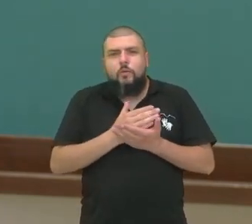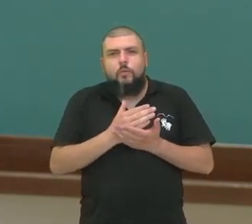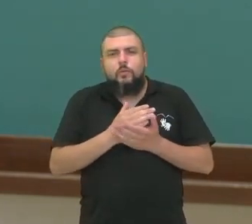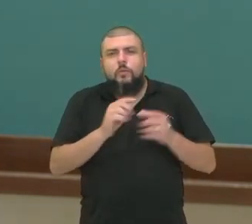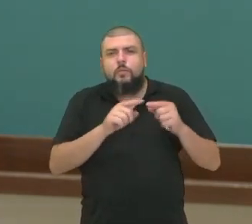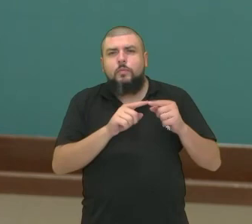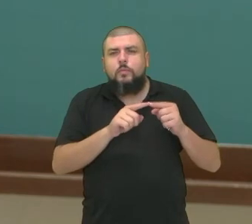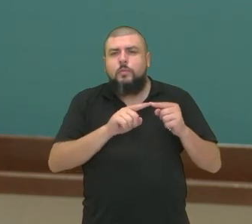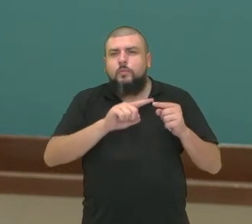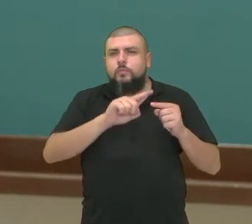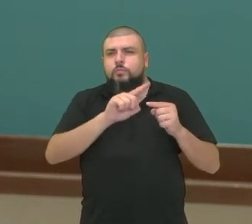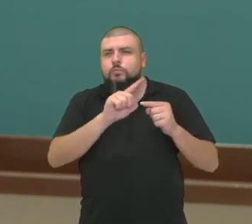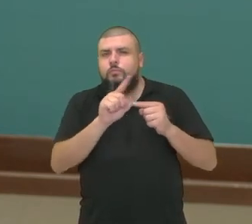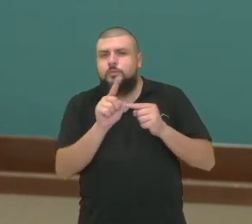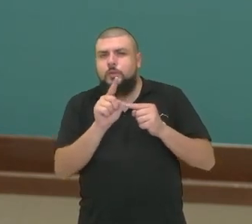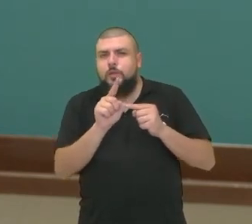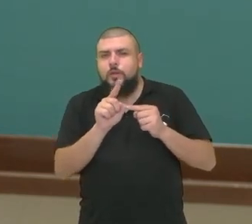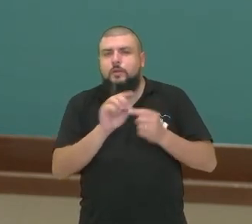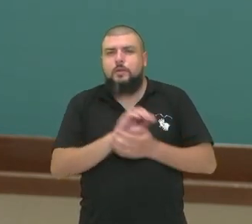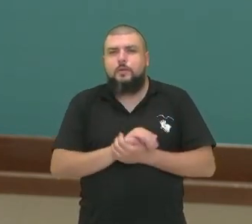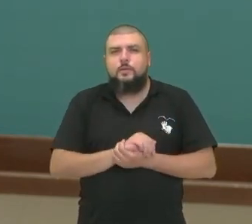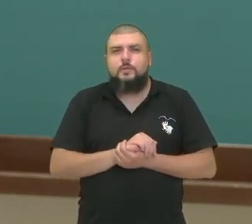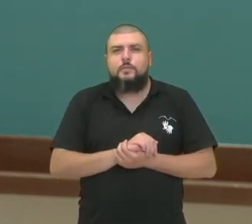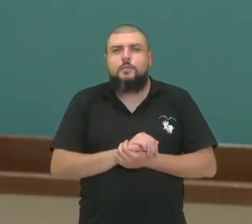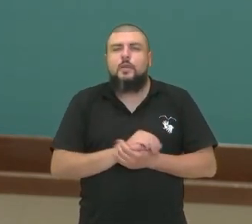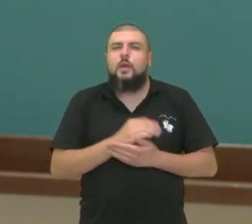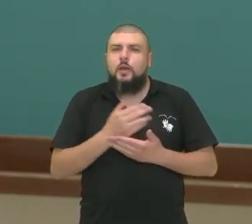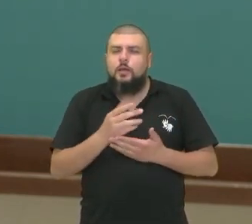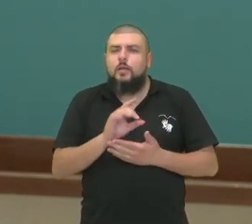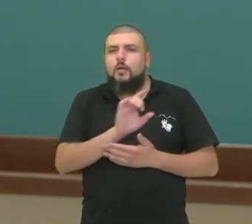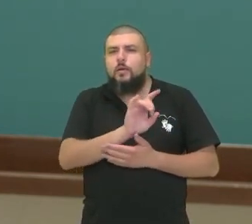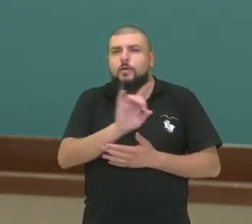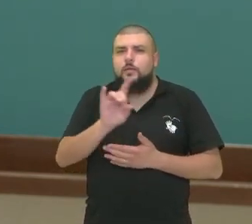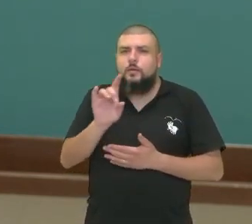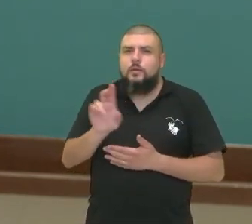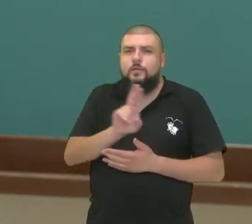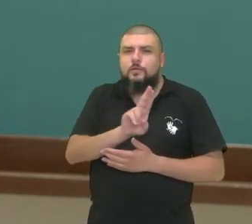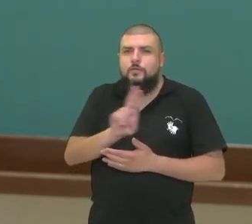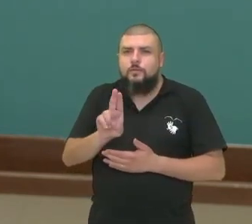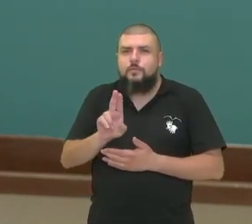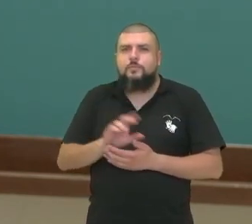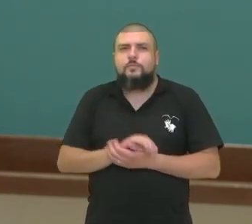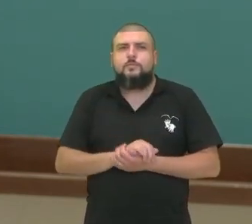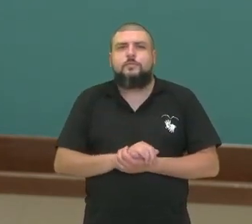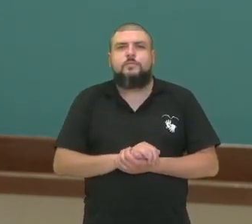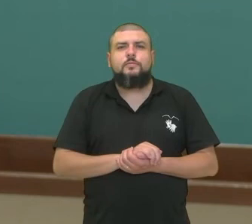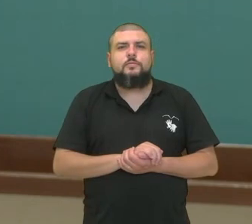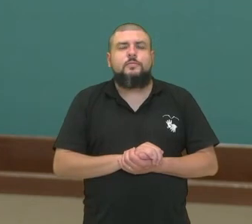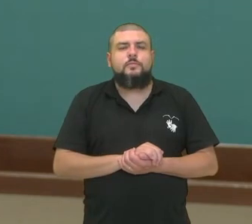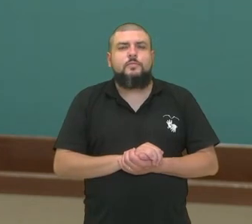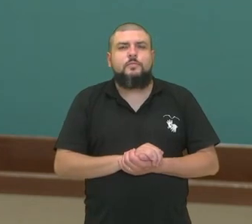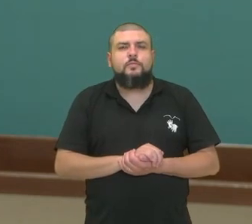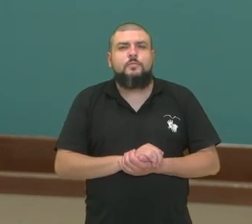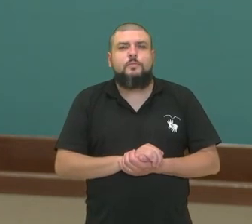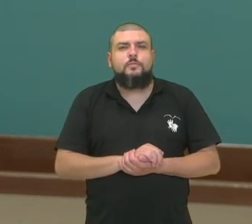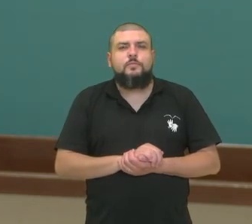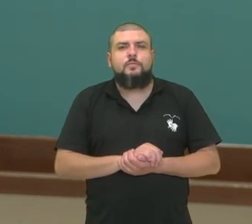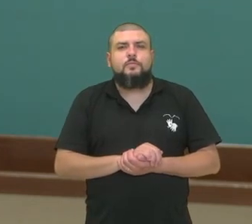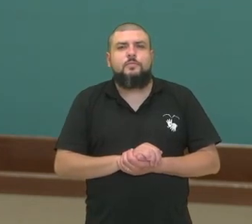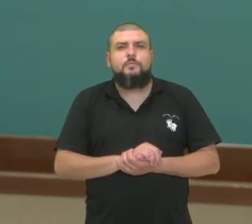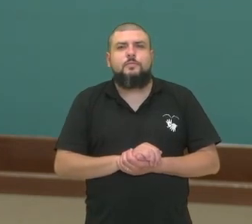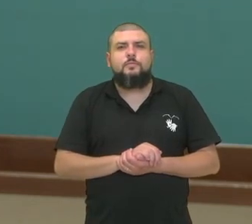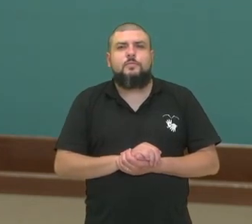de uma volta, tá bom? Então, são representações que a gente pode relacionar com ângulos também, tá bom? E esses giros, eles podem